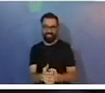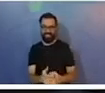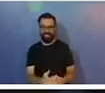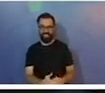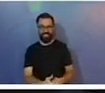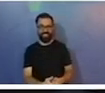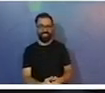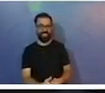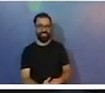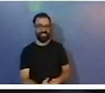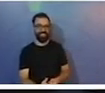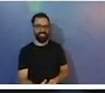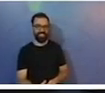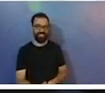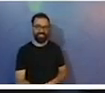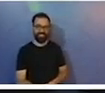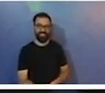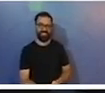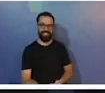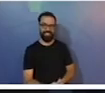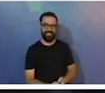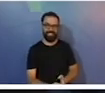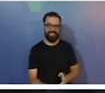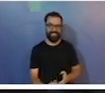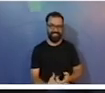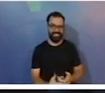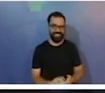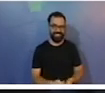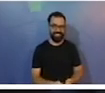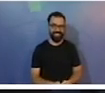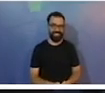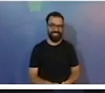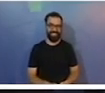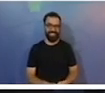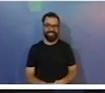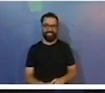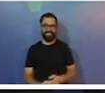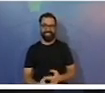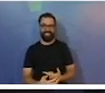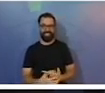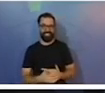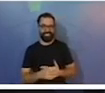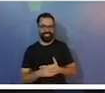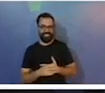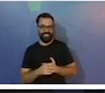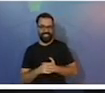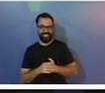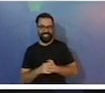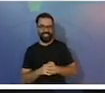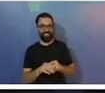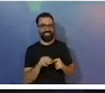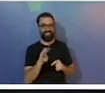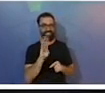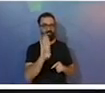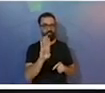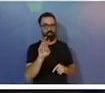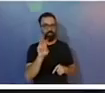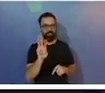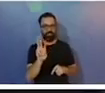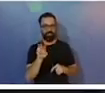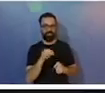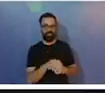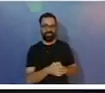restante do navio. Isso! E será? aí, quarto ano, onde será que vai estar? Então eu vou no